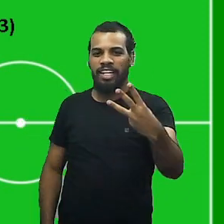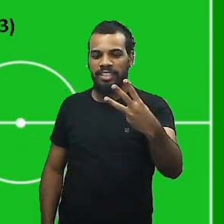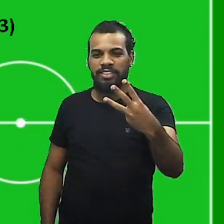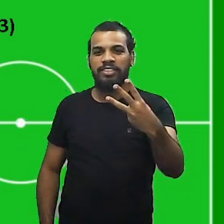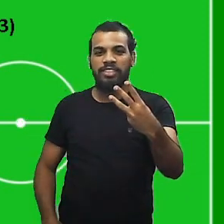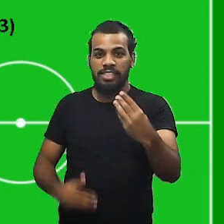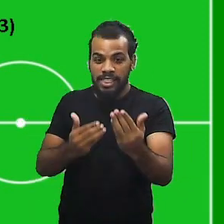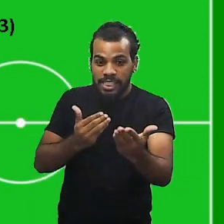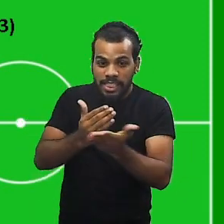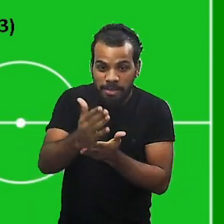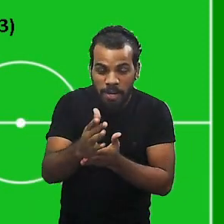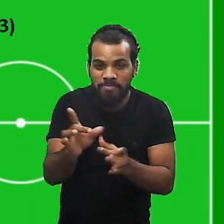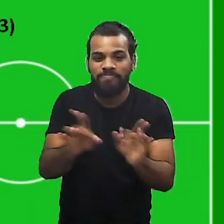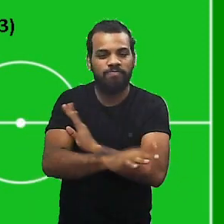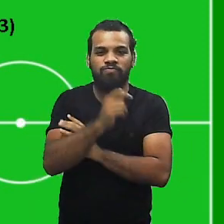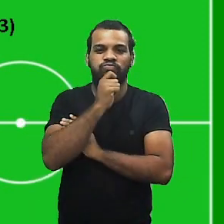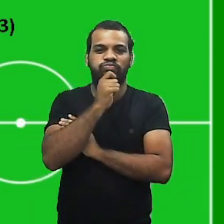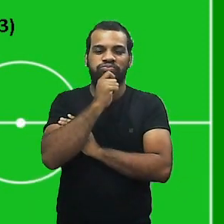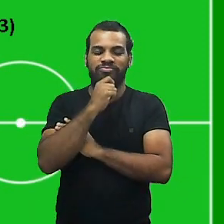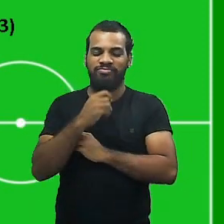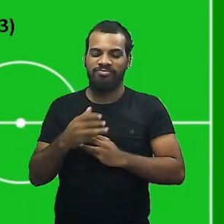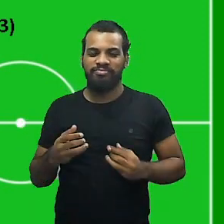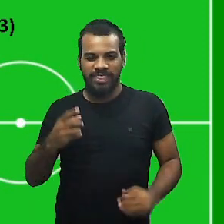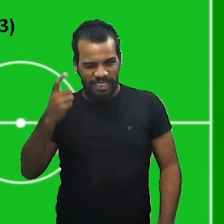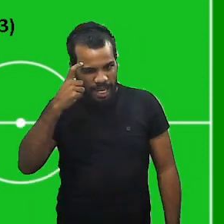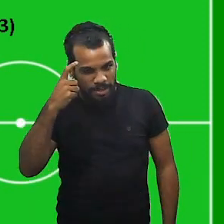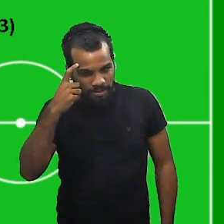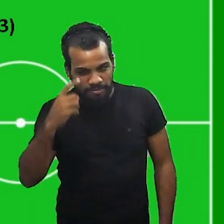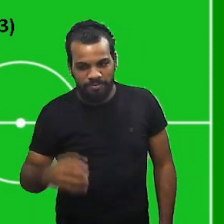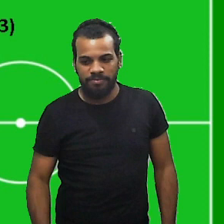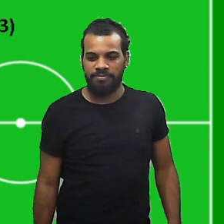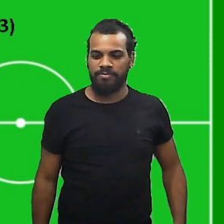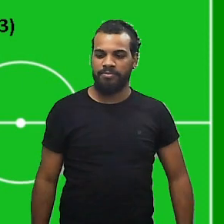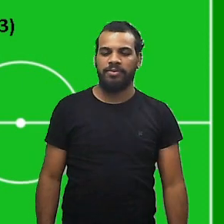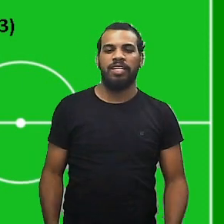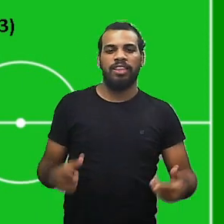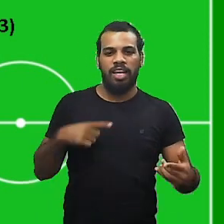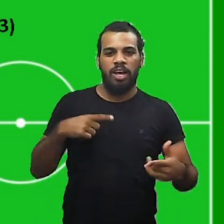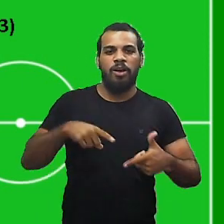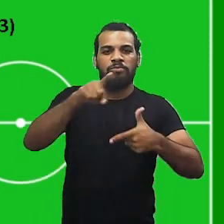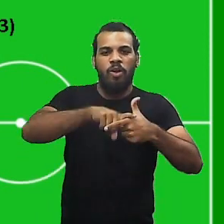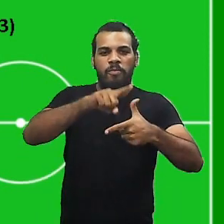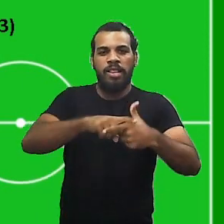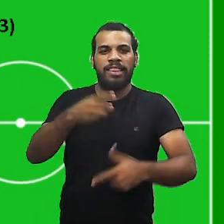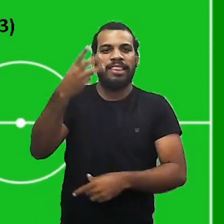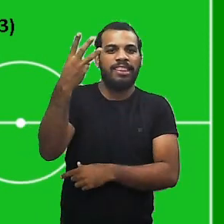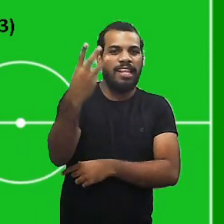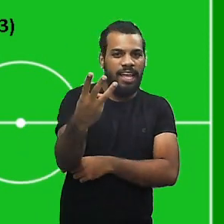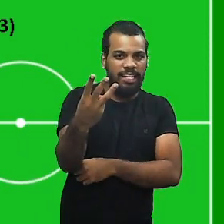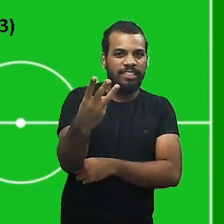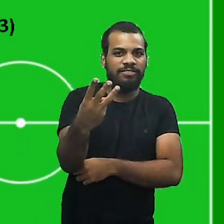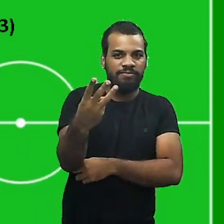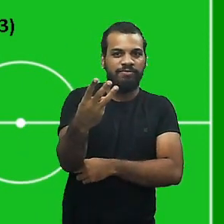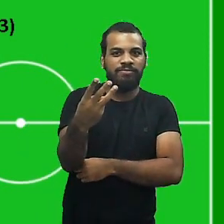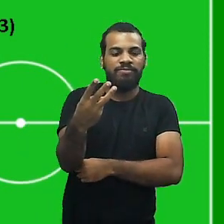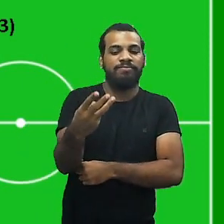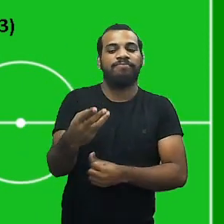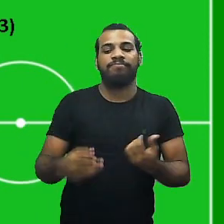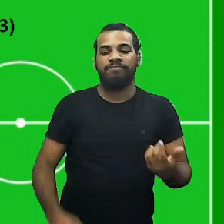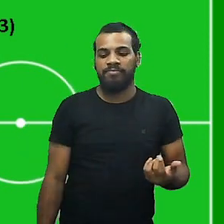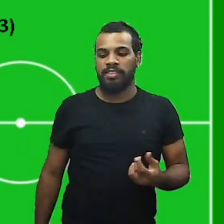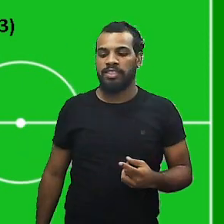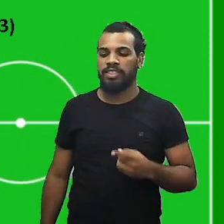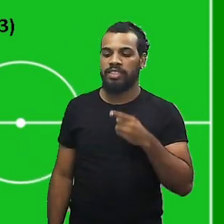mas não concluímos. Você lembra bem? Então a gente tem aí um probleminha 3 que traz para a